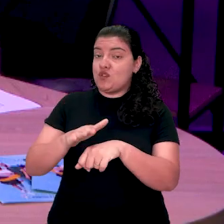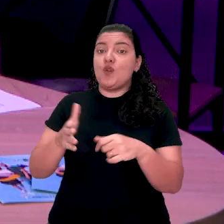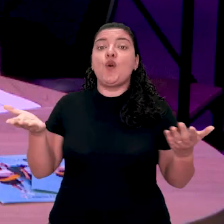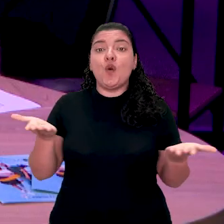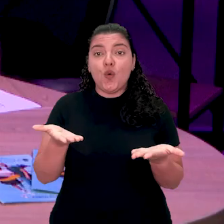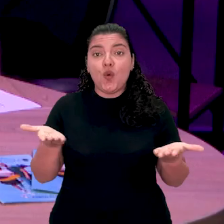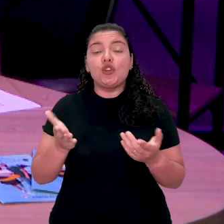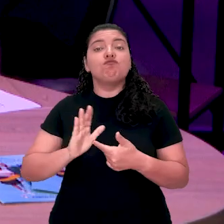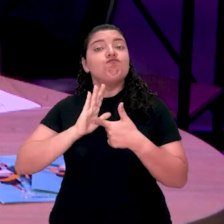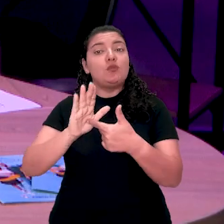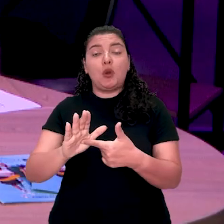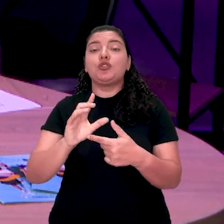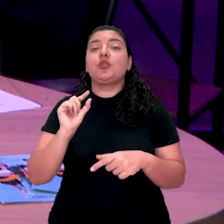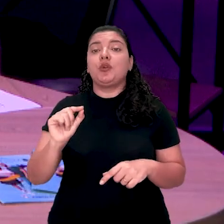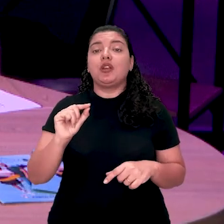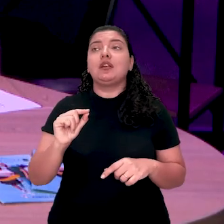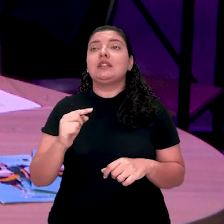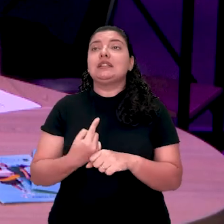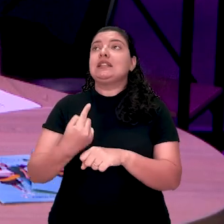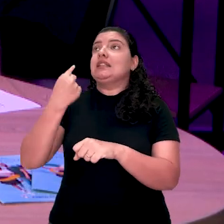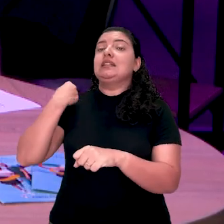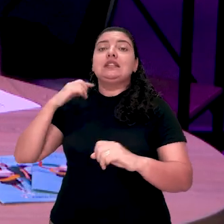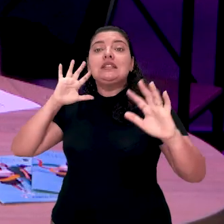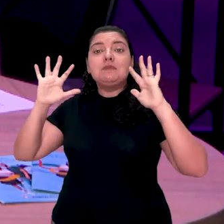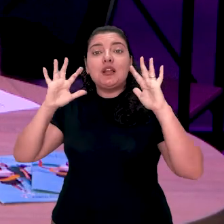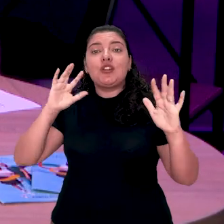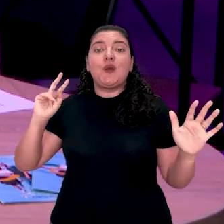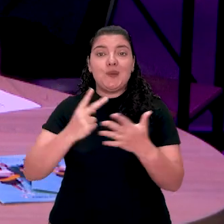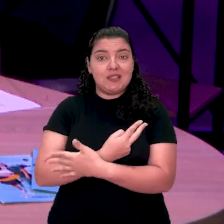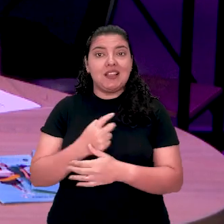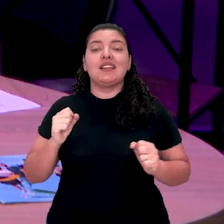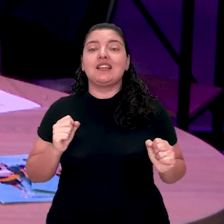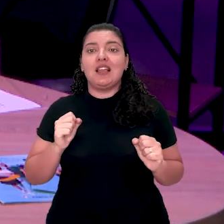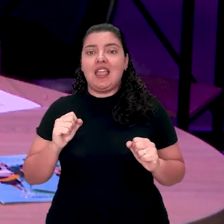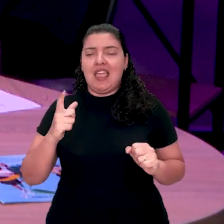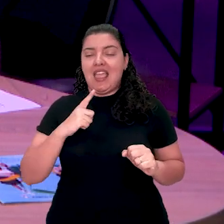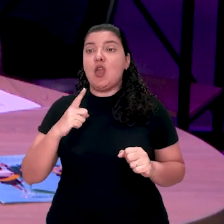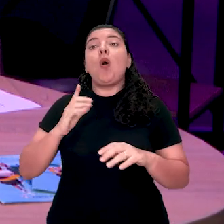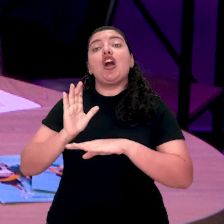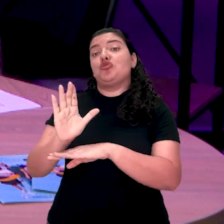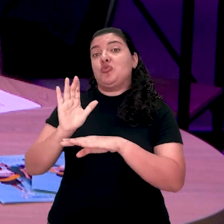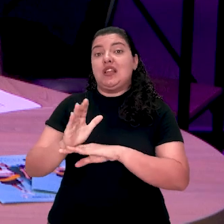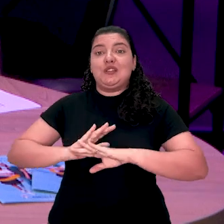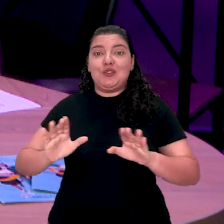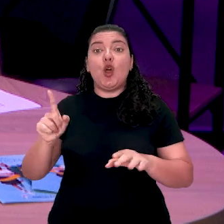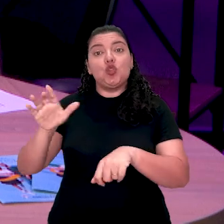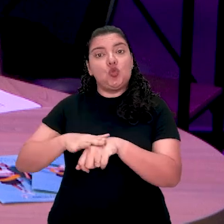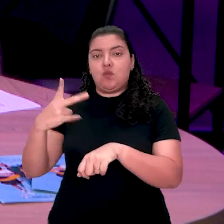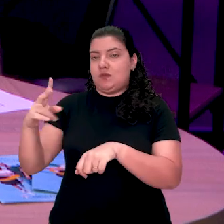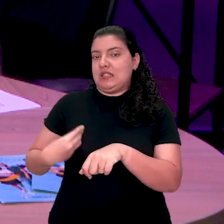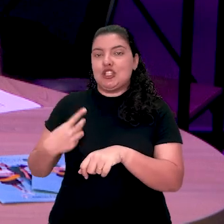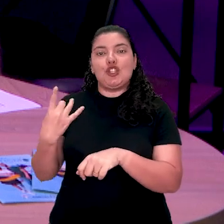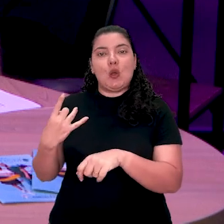hoje você está demonstrando tudo aquilo que eu imaginei que fosse acontecer. Eu nem plantei, eu ajudei, né? Porque você construiu a sua